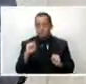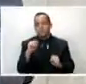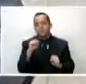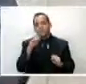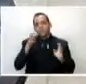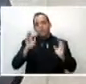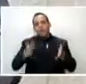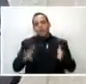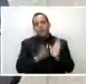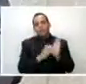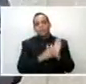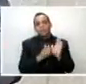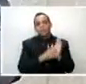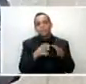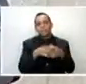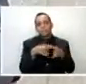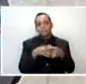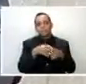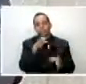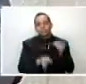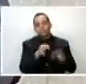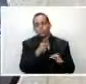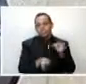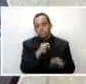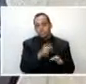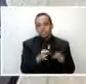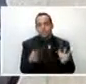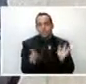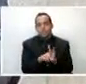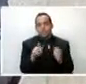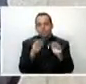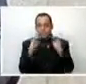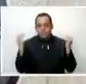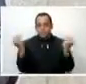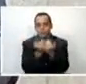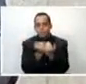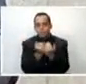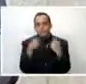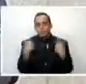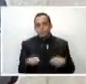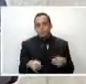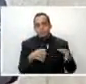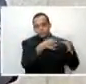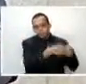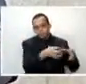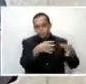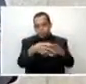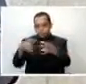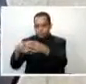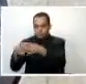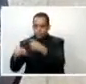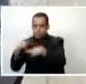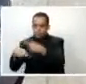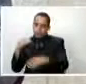Atualmente, a proposta encontra-se sob análise na Comissão de Constituição e Justiça desta Casa e deve passar por outras antes de ser incluída na votação do